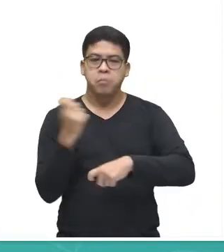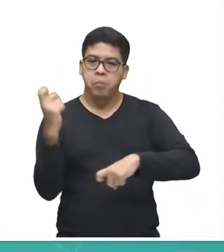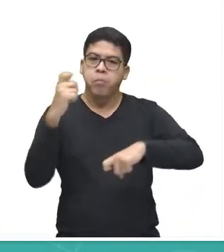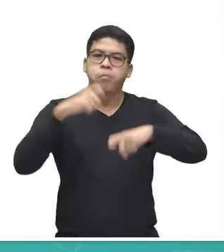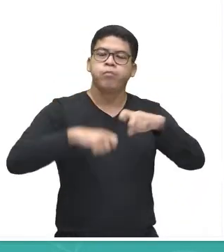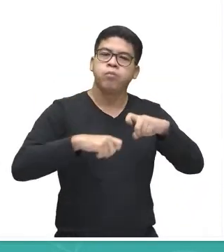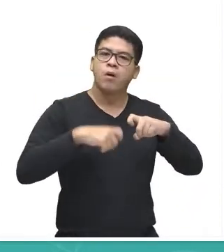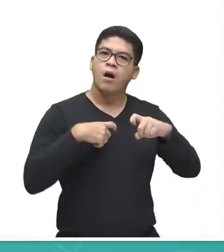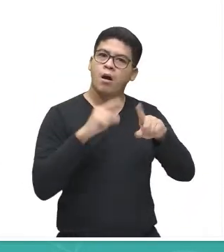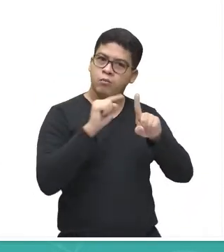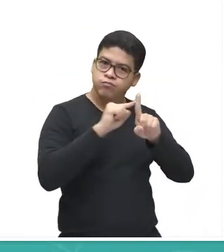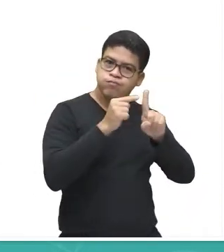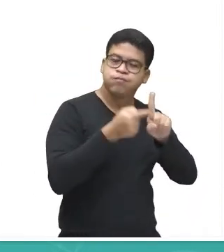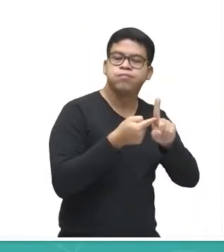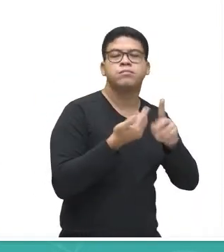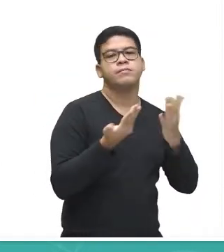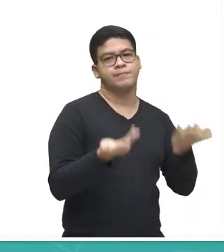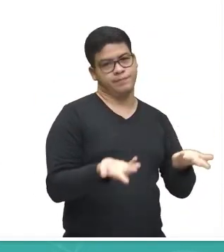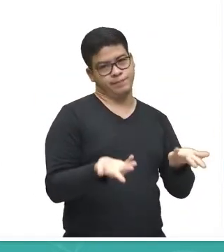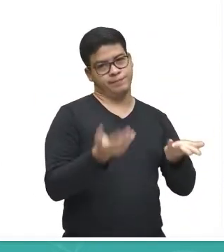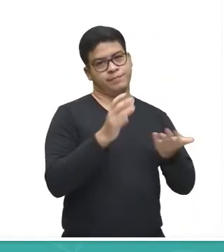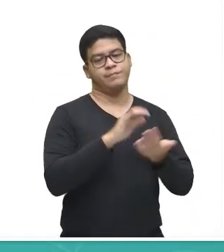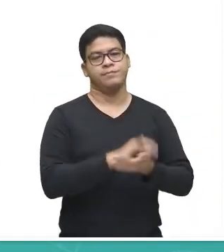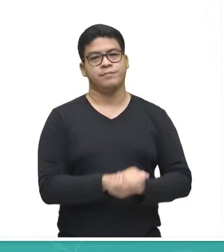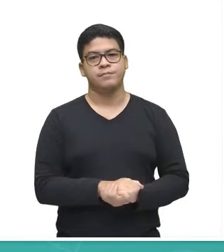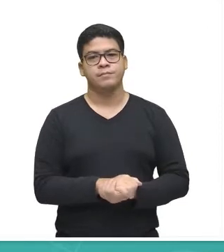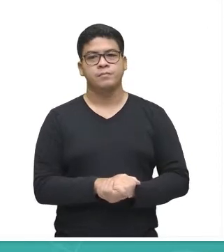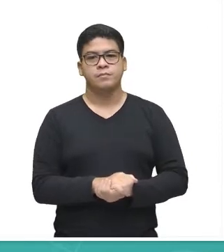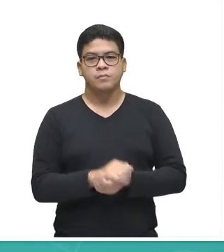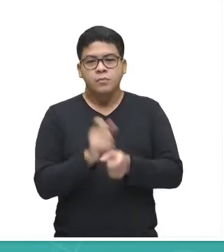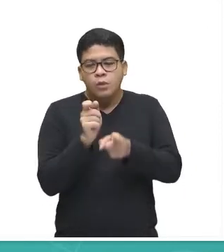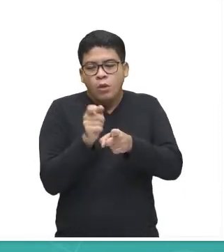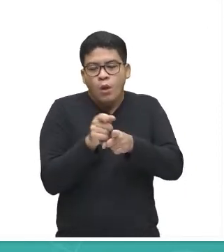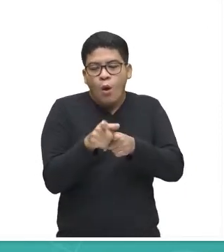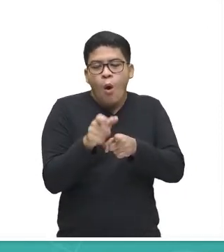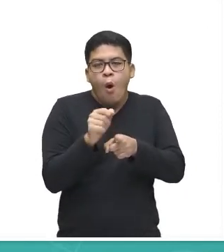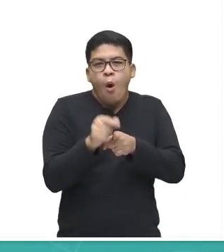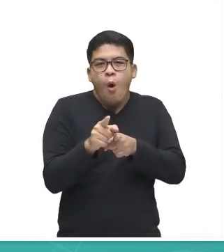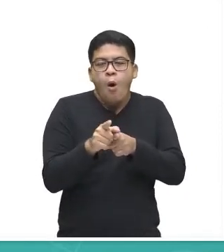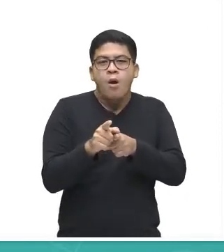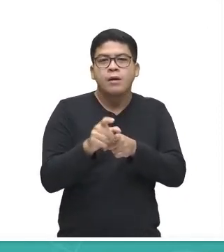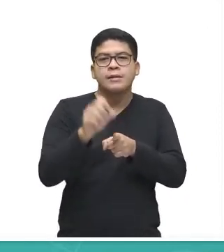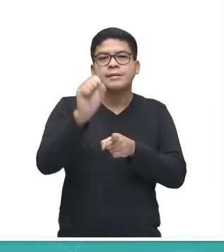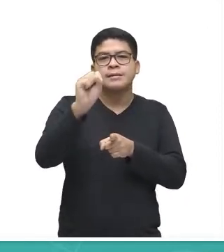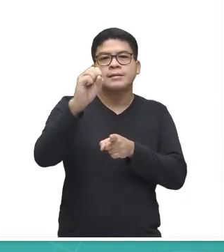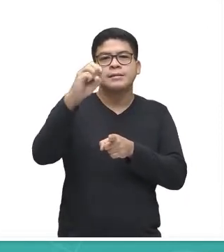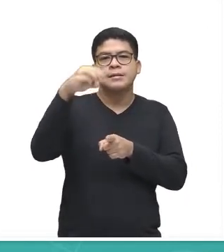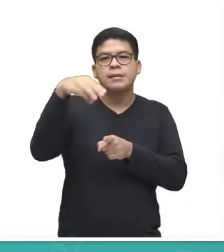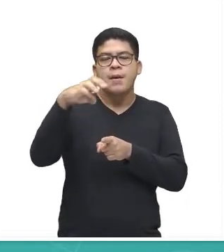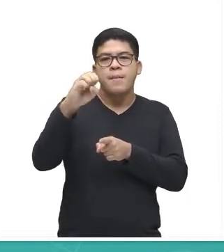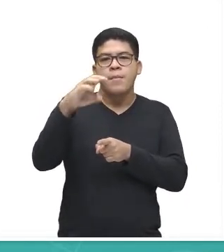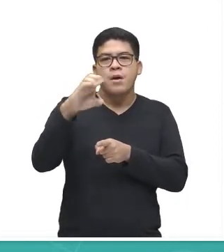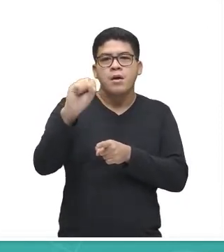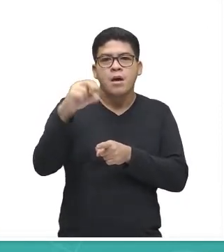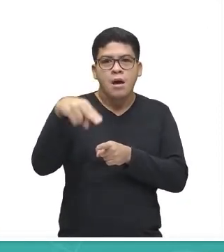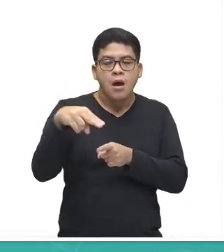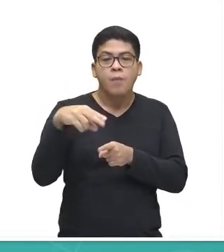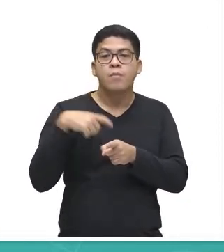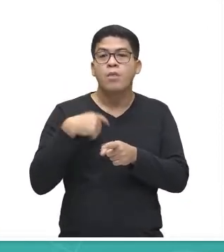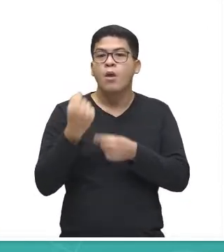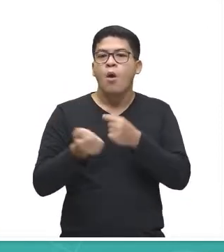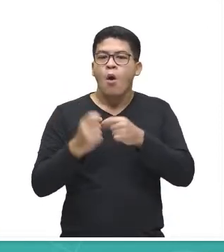a ejaculação, o que é? É a saída, né? A saída do sêmen. E é o sêmen, ou